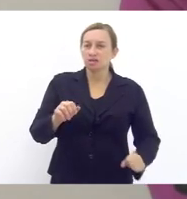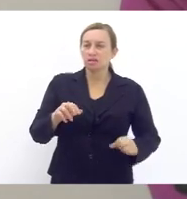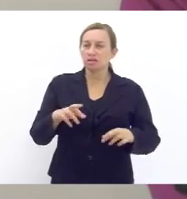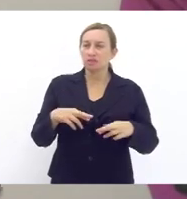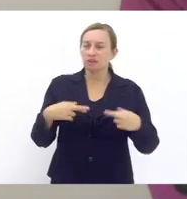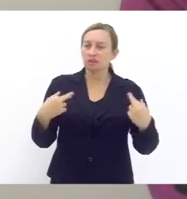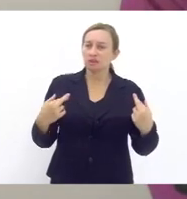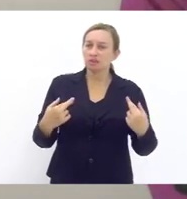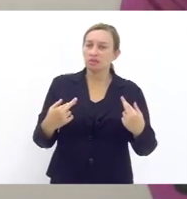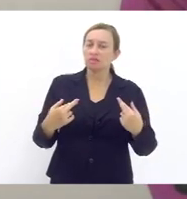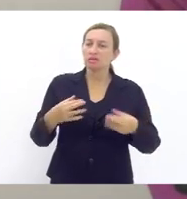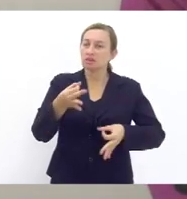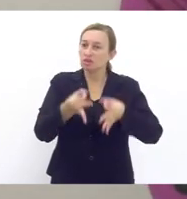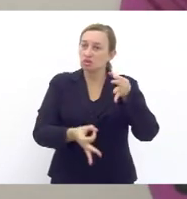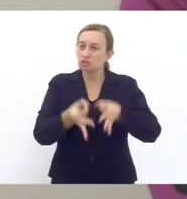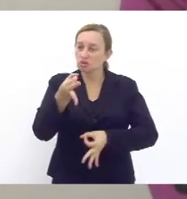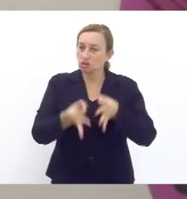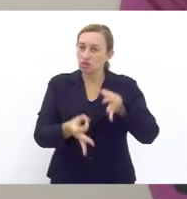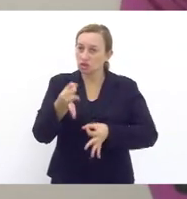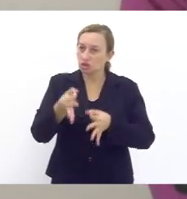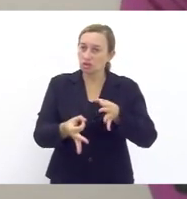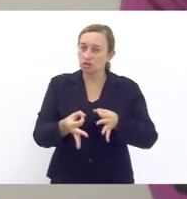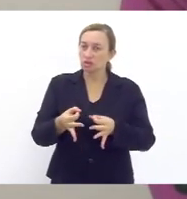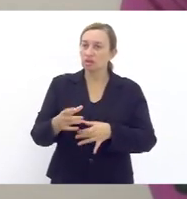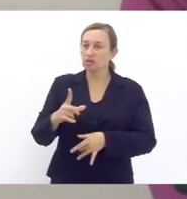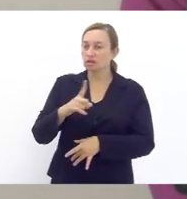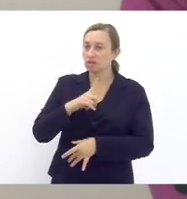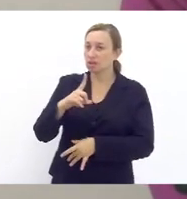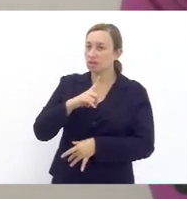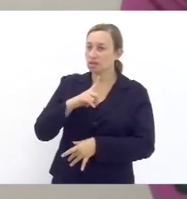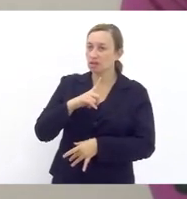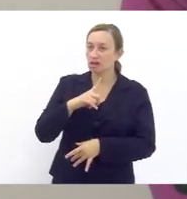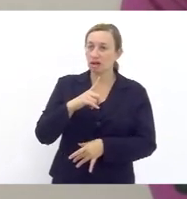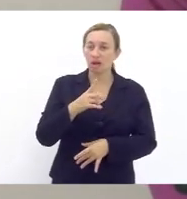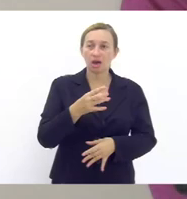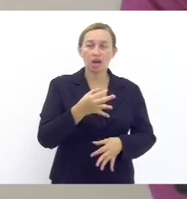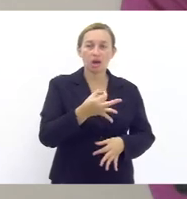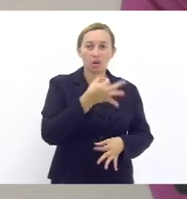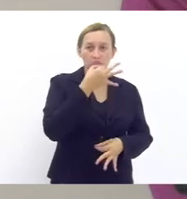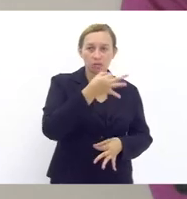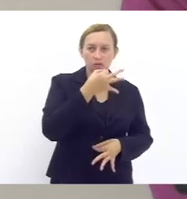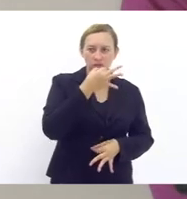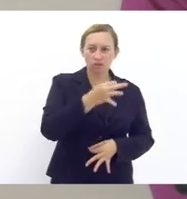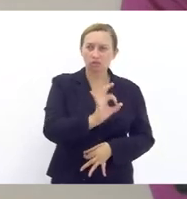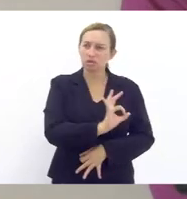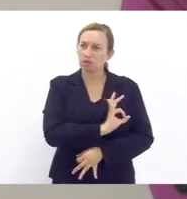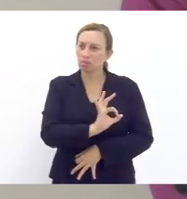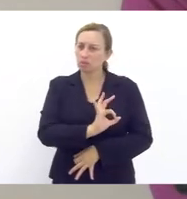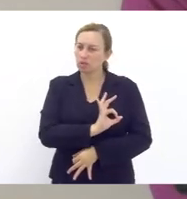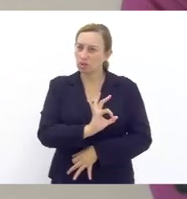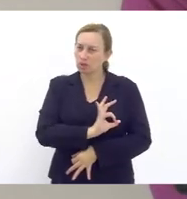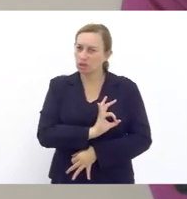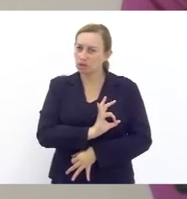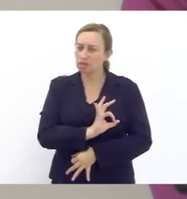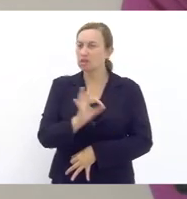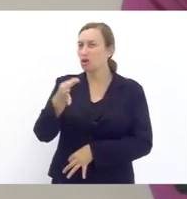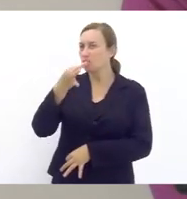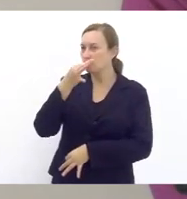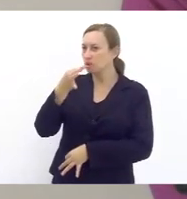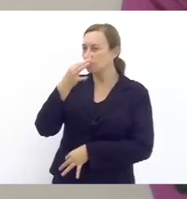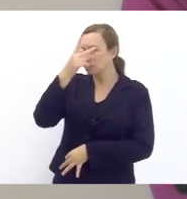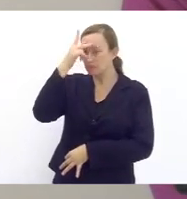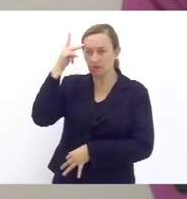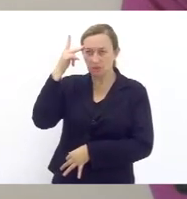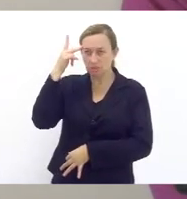contraditório entre a polícia e aquele que está sendo custodiado eu acho que a minha propositura como elas